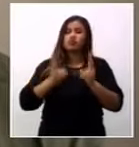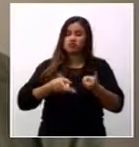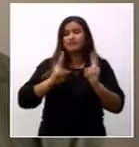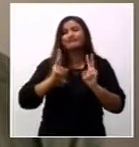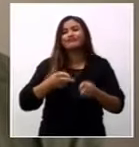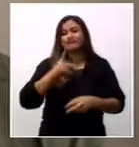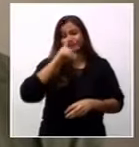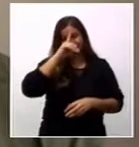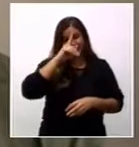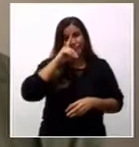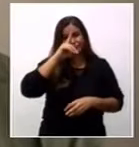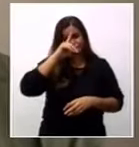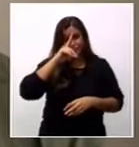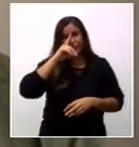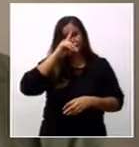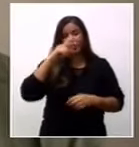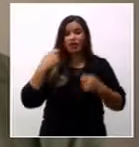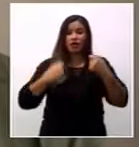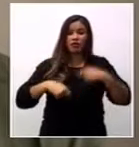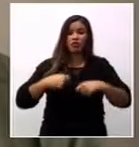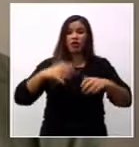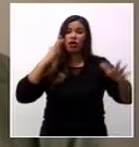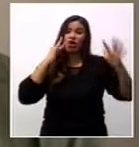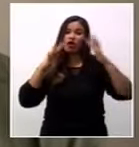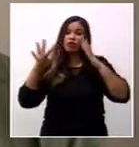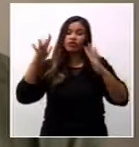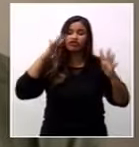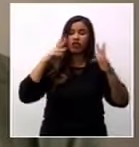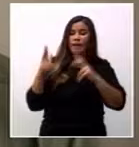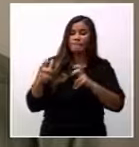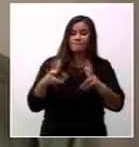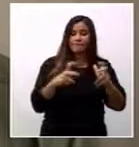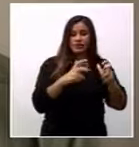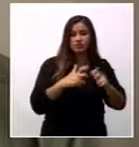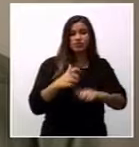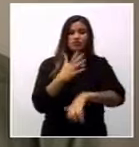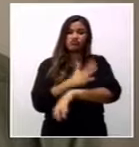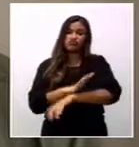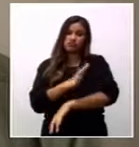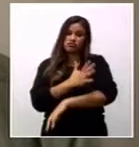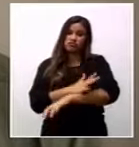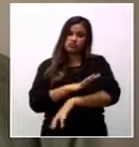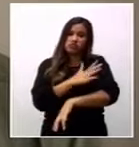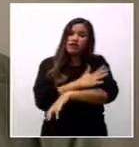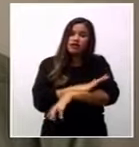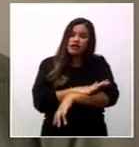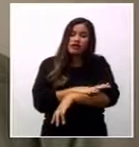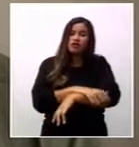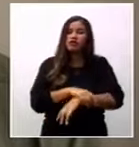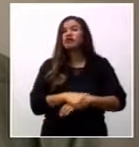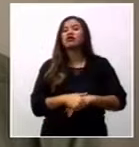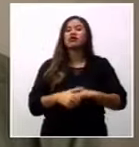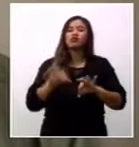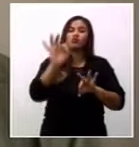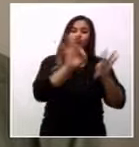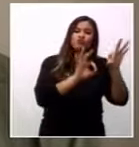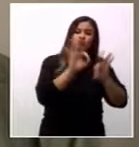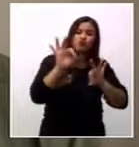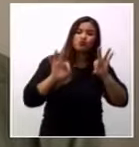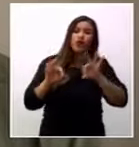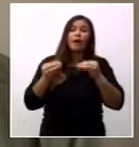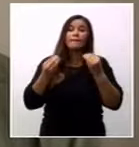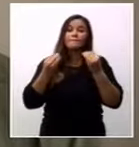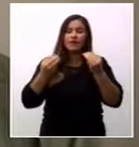gente também tem que falar na questão da nossa percepção e na nossa preparação para que aquele risco